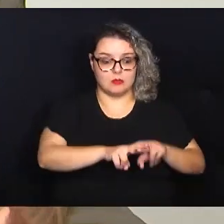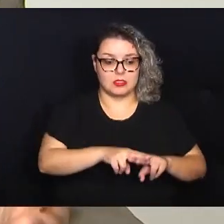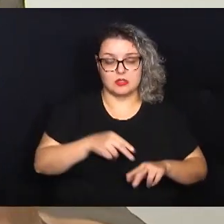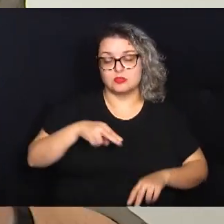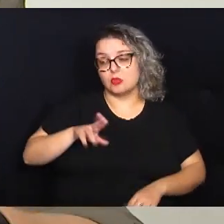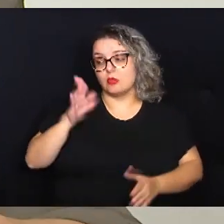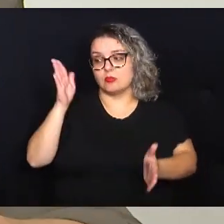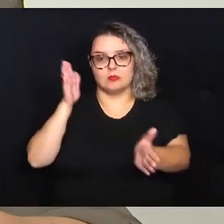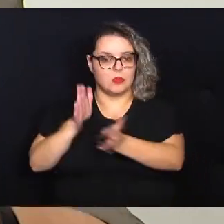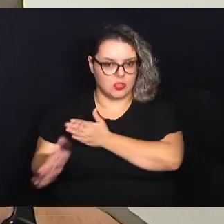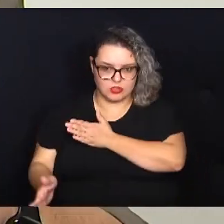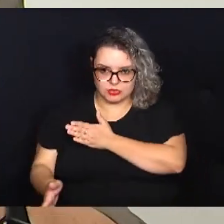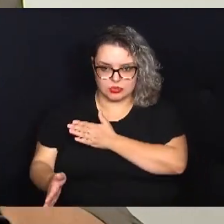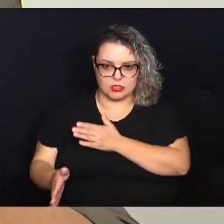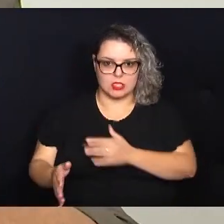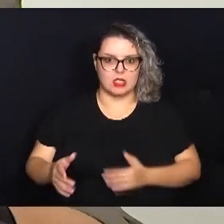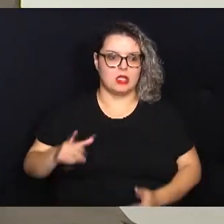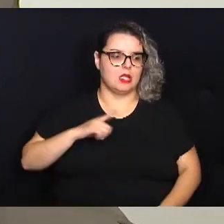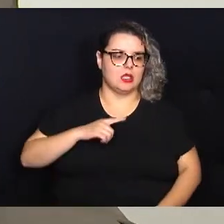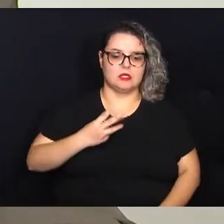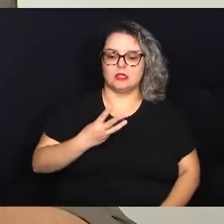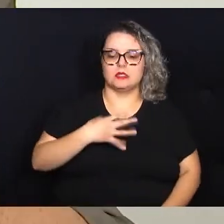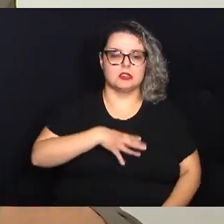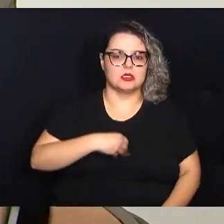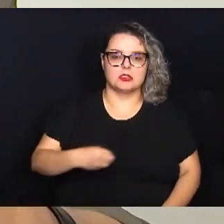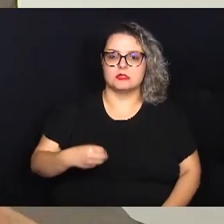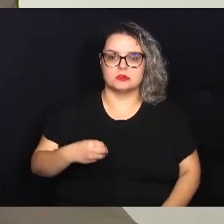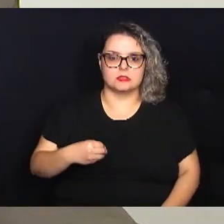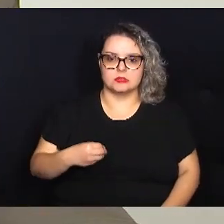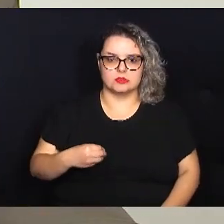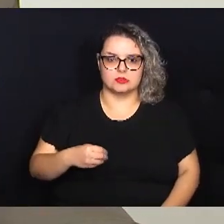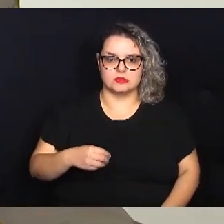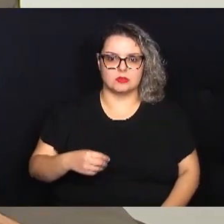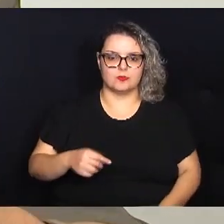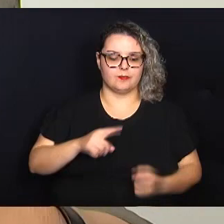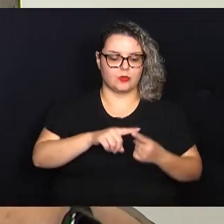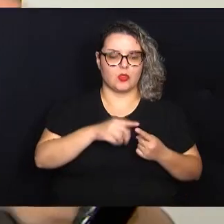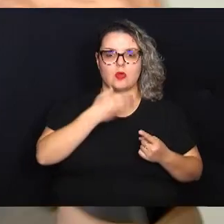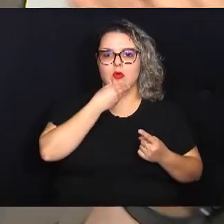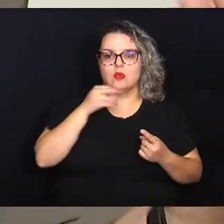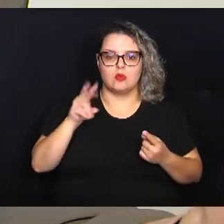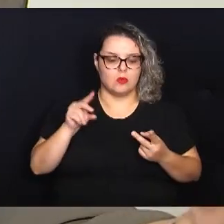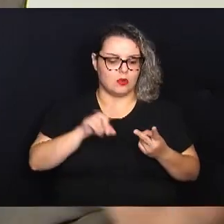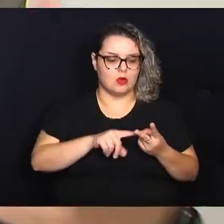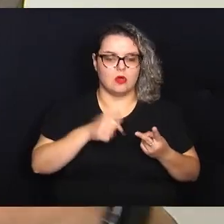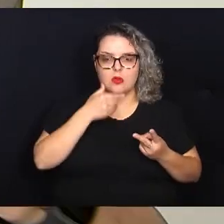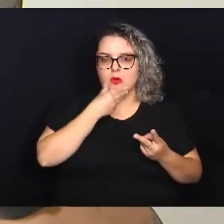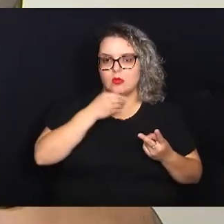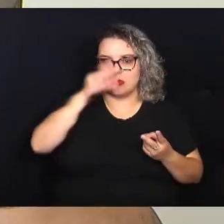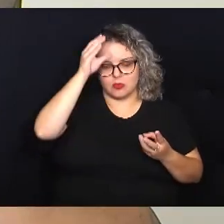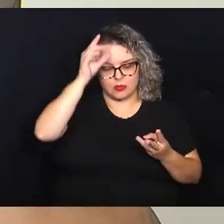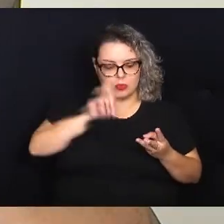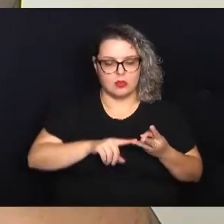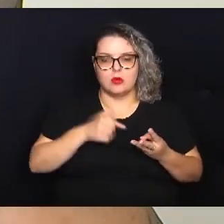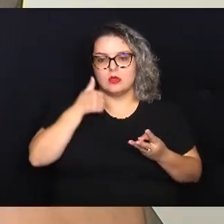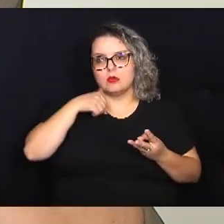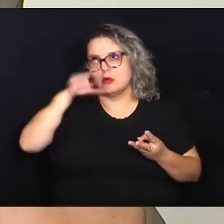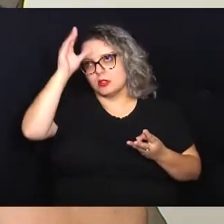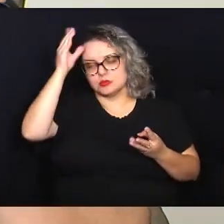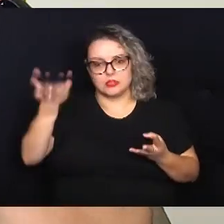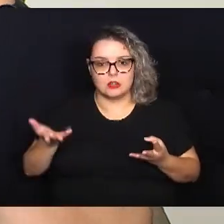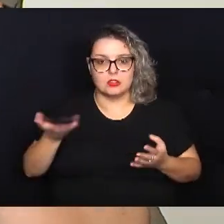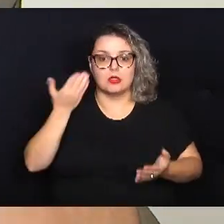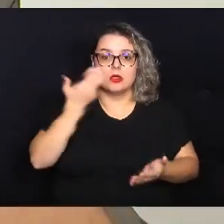adolescente perde o pai e a mãe. Aí tem um grupo de irmãos, vamos dizer 3 irmãos. Um vai com a avó, outro vai com o tio, outro vai com